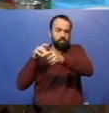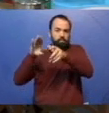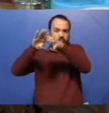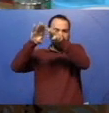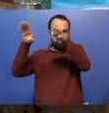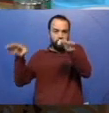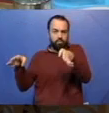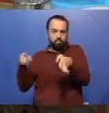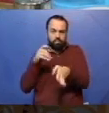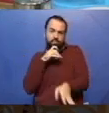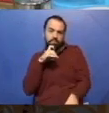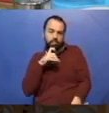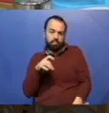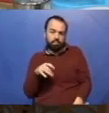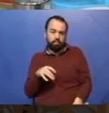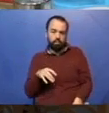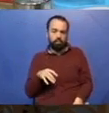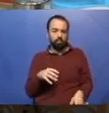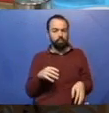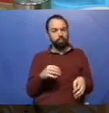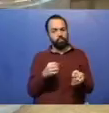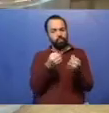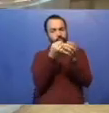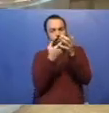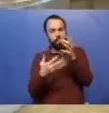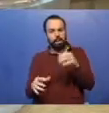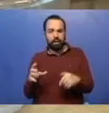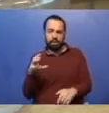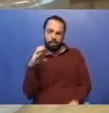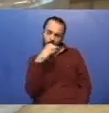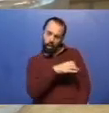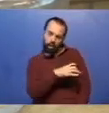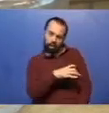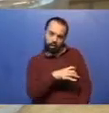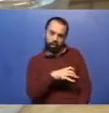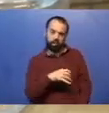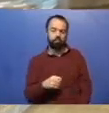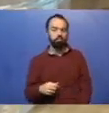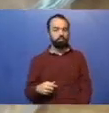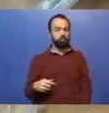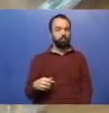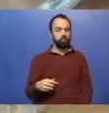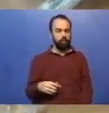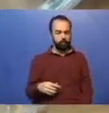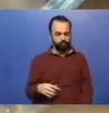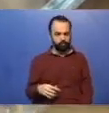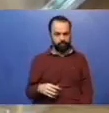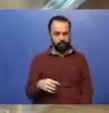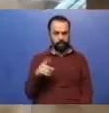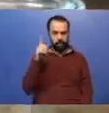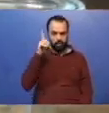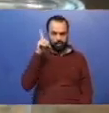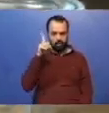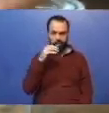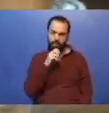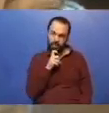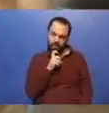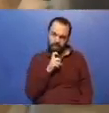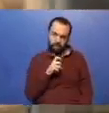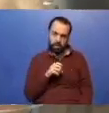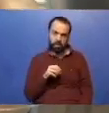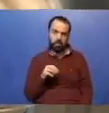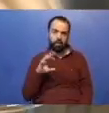ela perdeu calor. Eu levei aquela água no estado líquido para um ambiente mais frio. E olha o